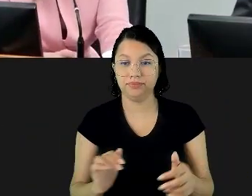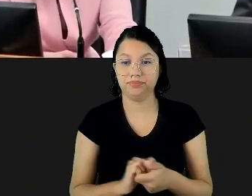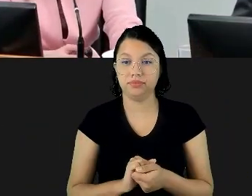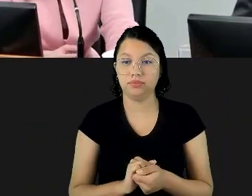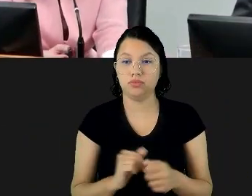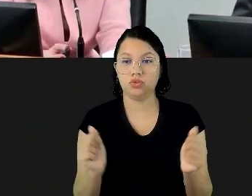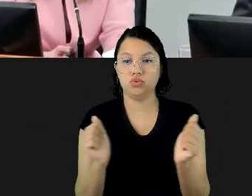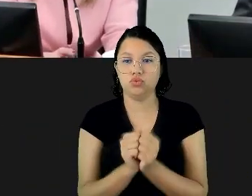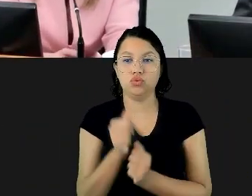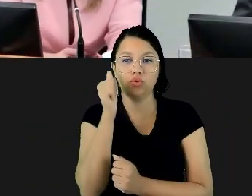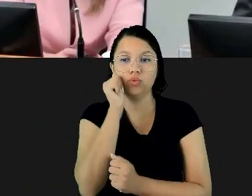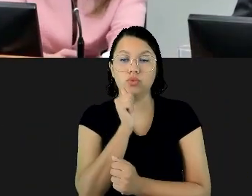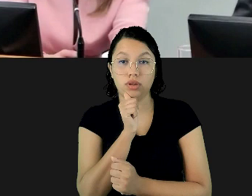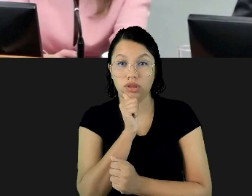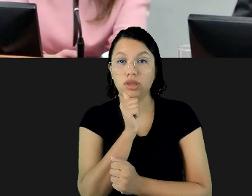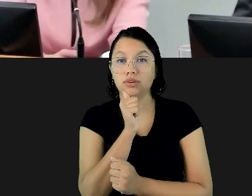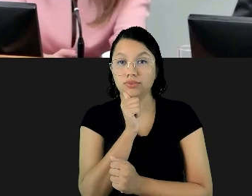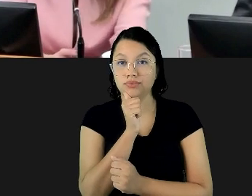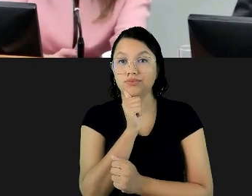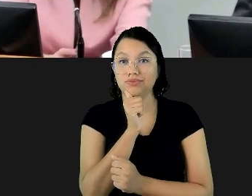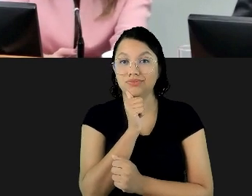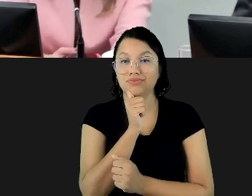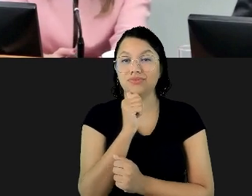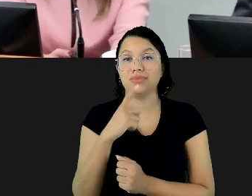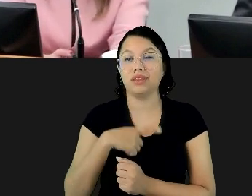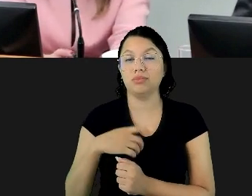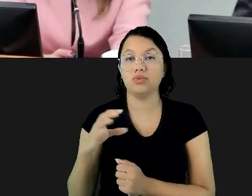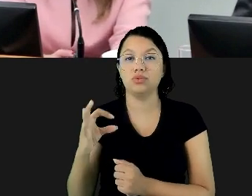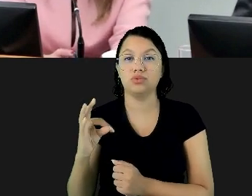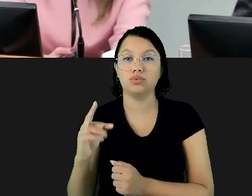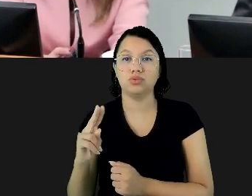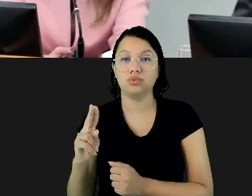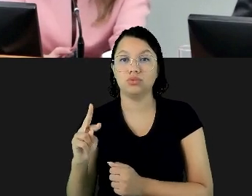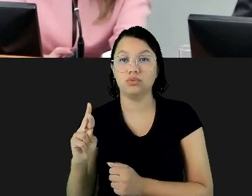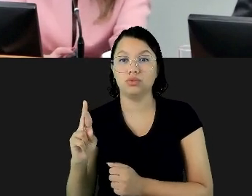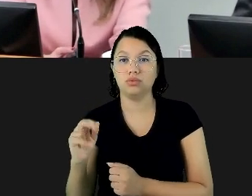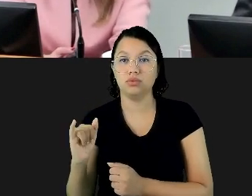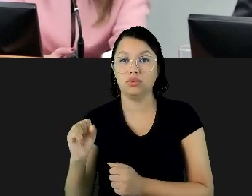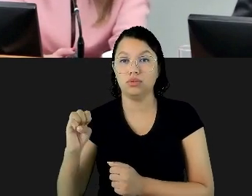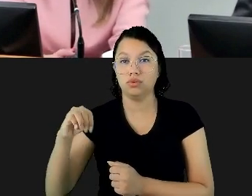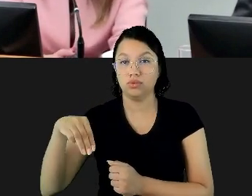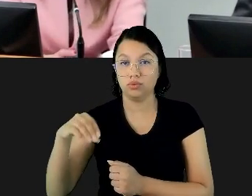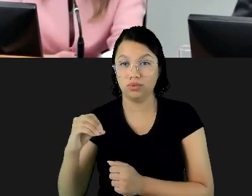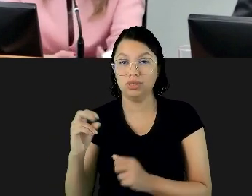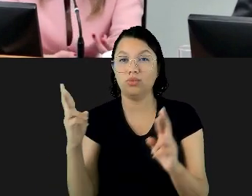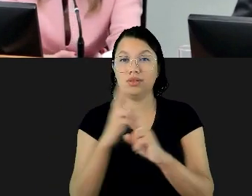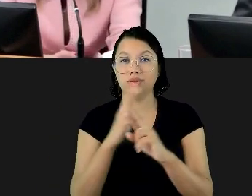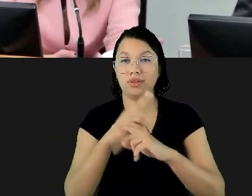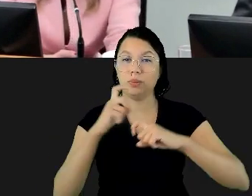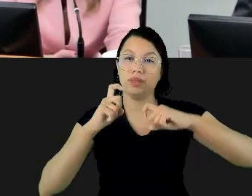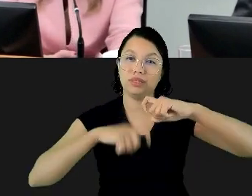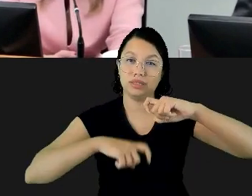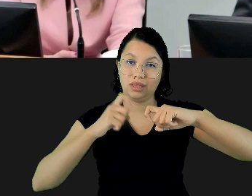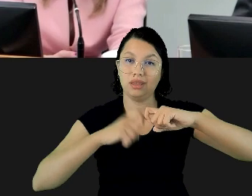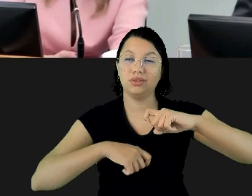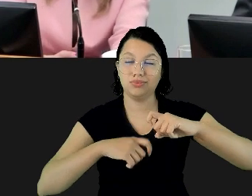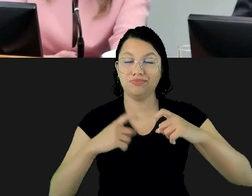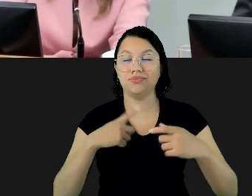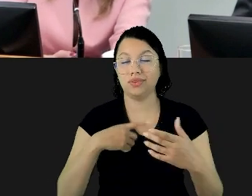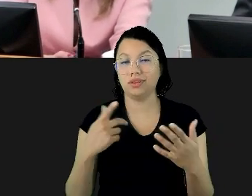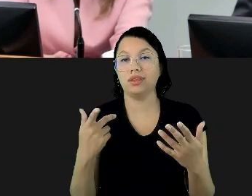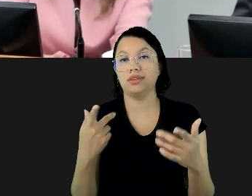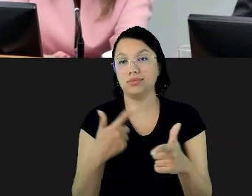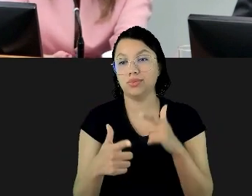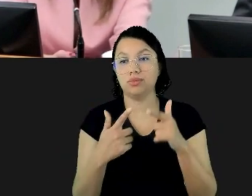temos um problema ali em Porto Murtinho, a gente isso já enfrenta, e a questão dos povos originários também pelas áreas de